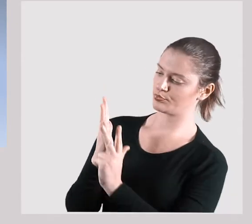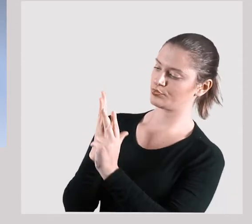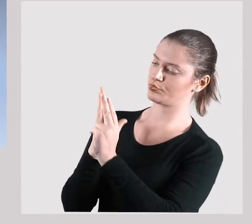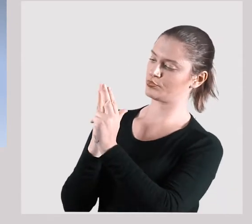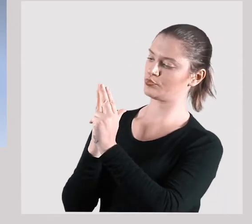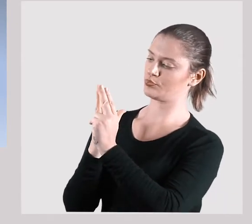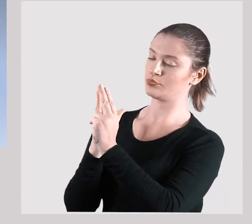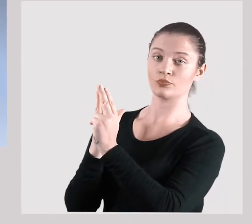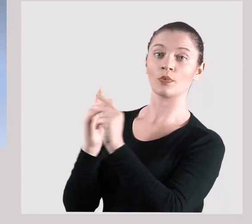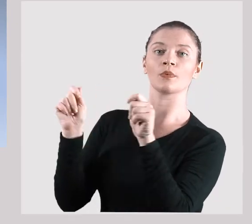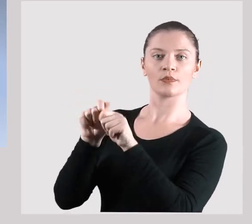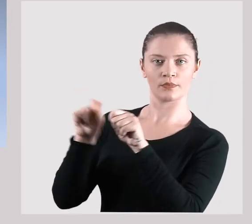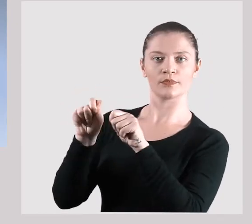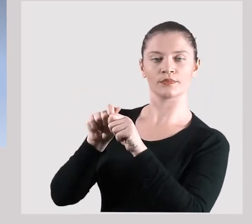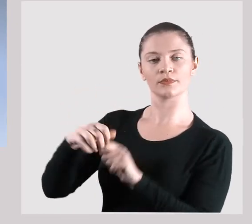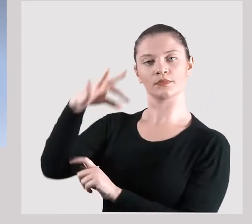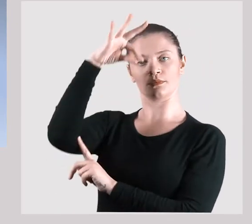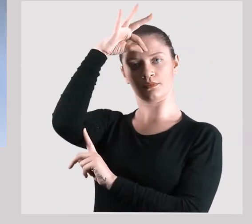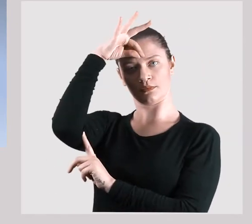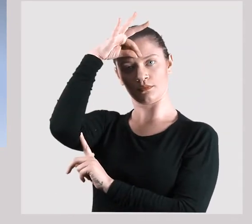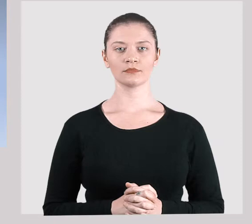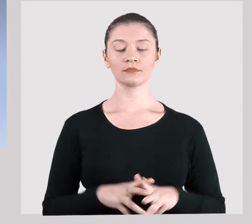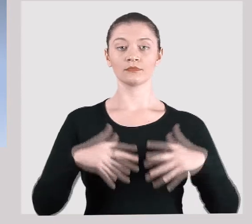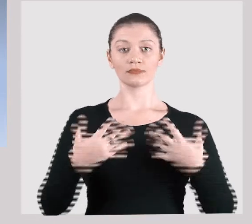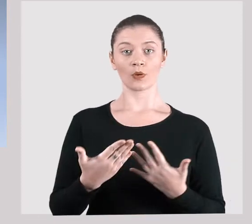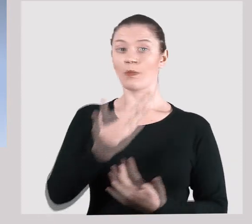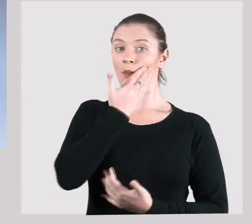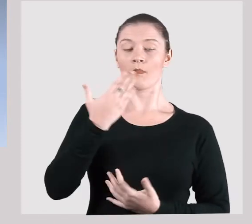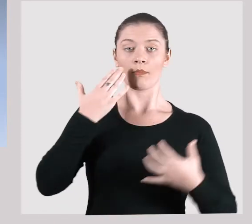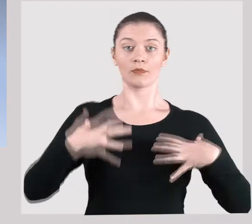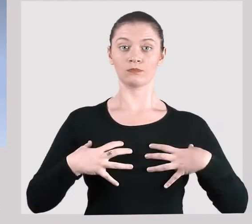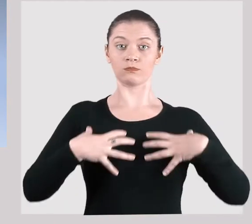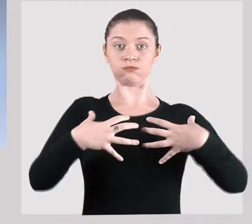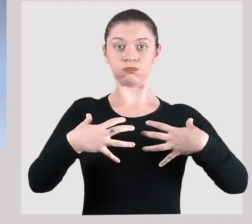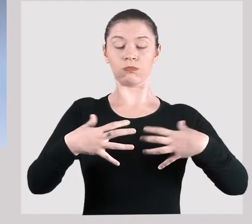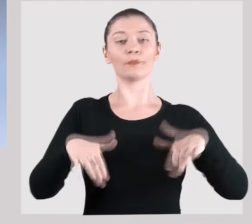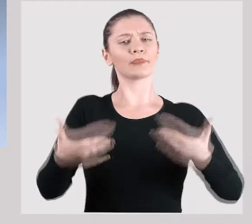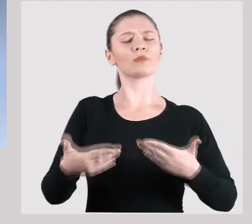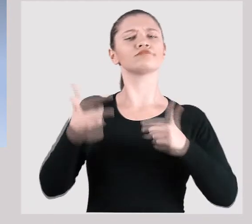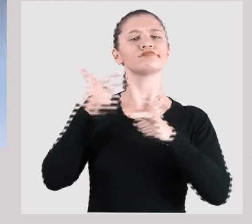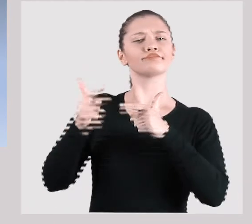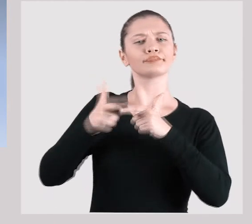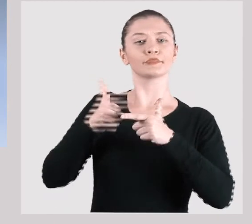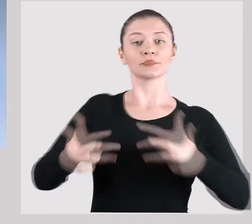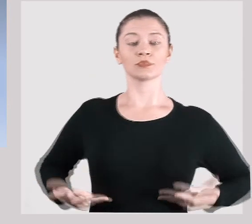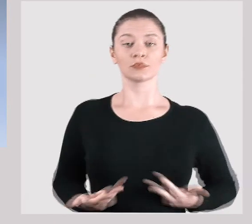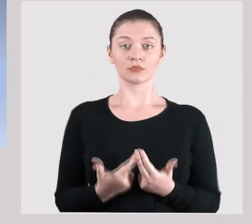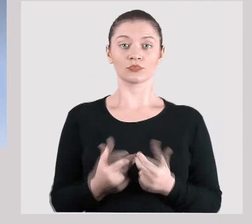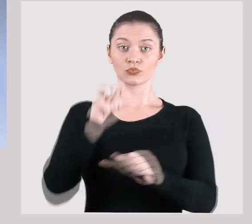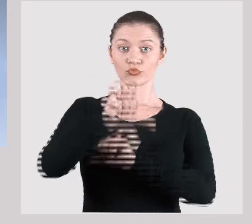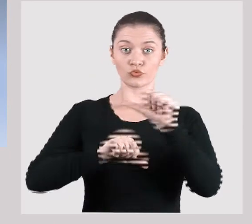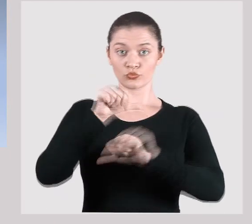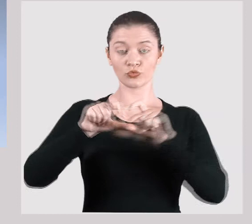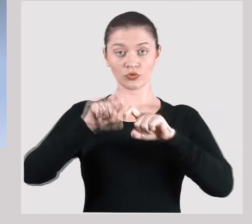a vagina, colocar próteses de mama. Então, complicações aqui da cirurgia de transgenitalização é